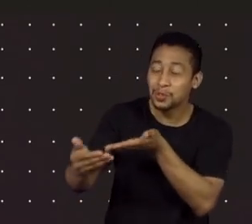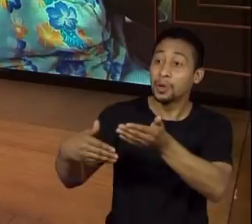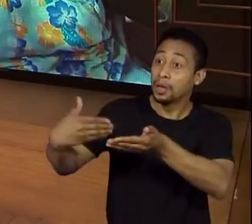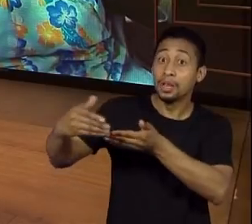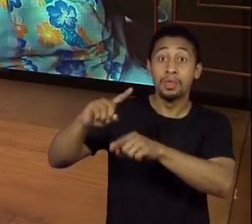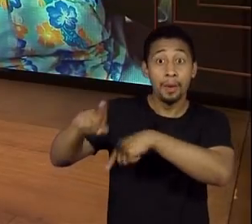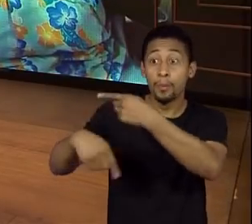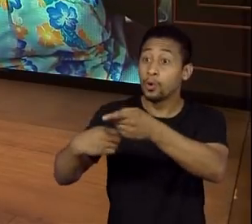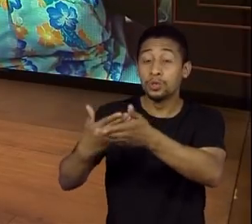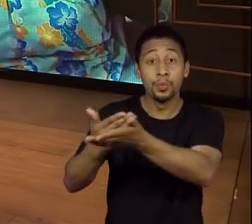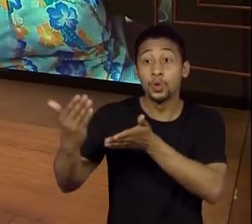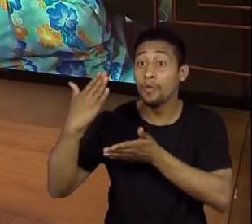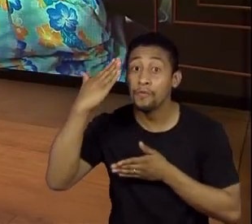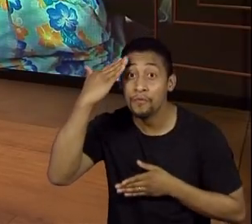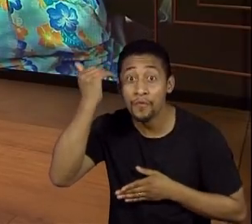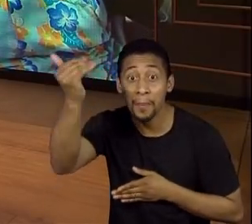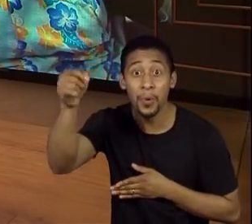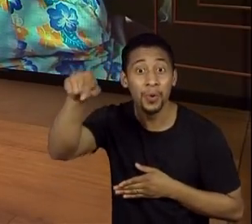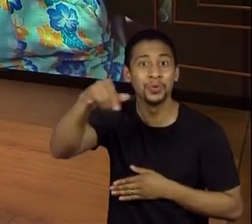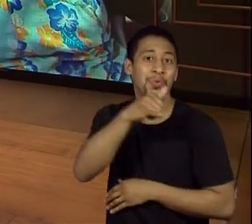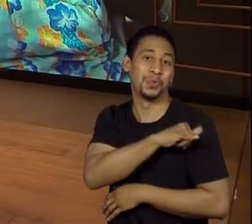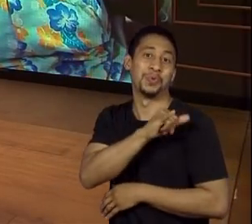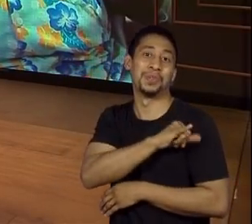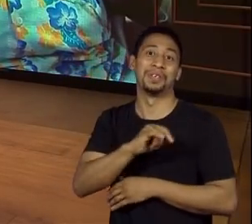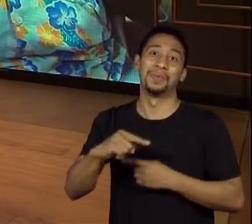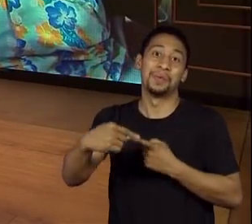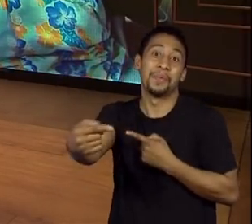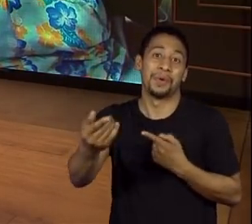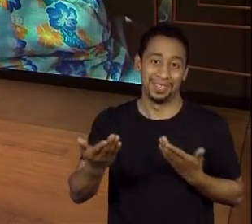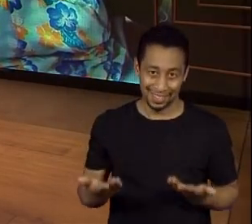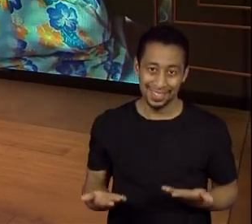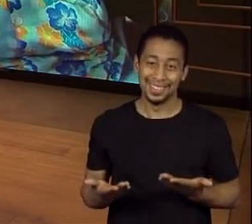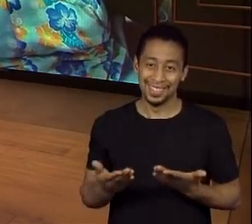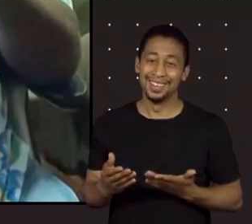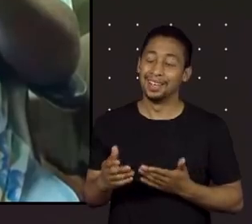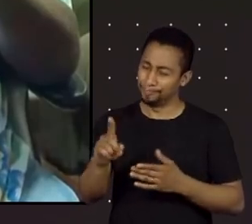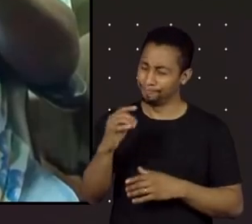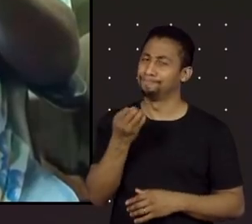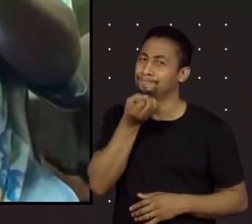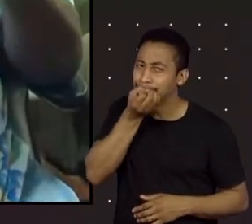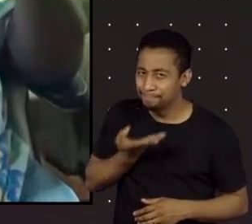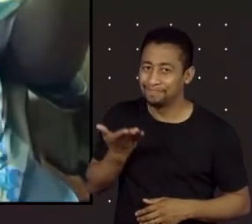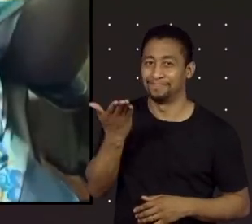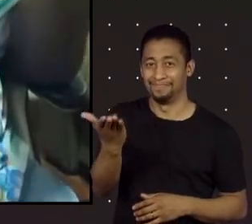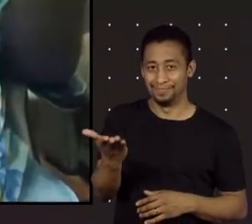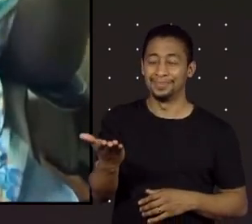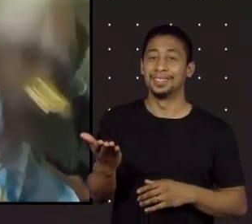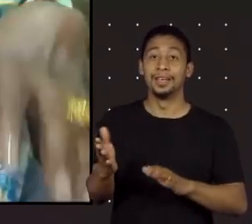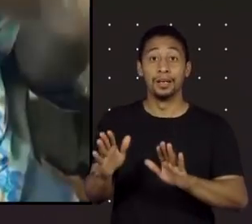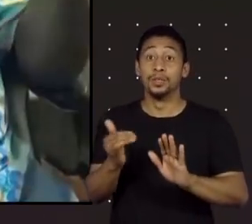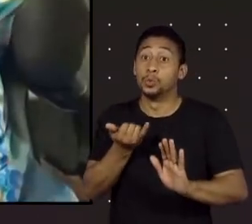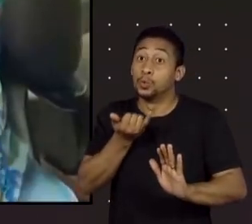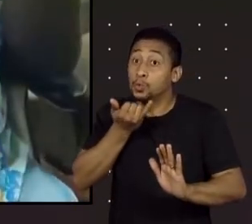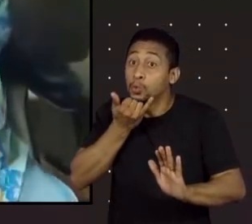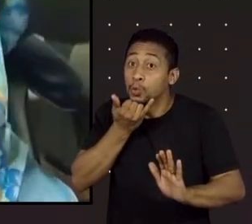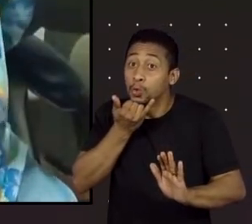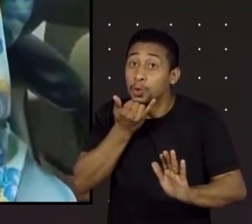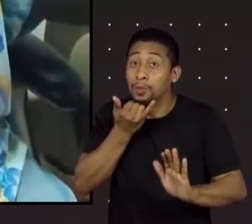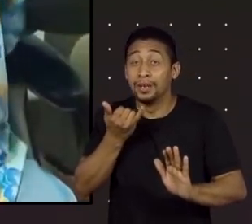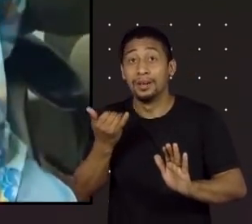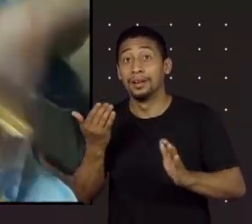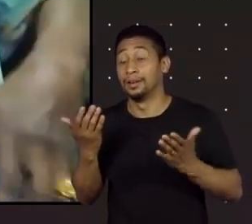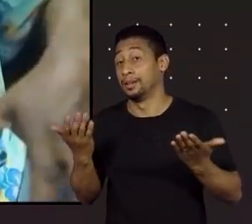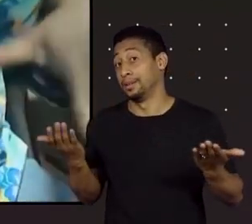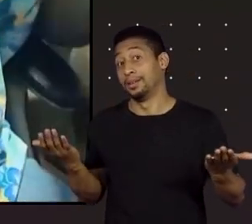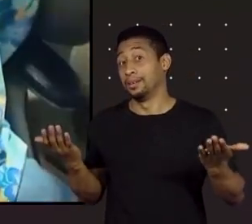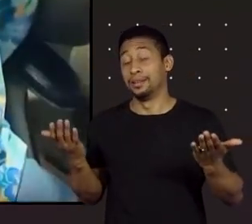Niterói. Aqui, o Sebastião, figuraça. É uma falta, desculpa, eu caí um pouco porque